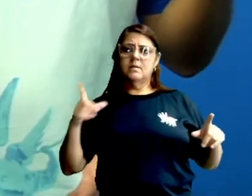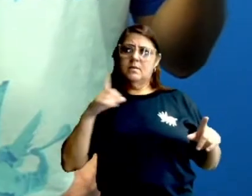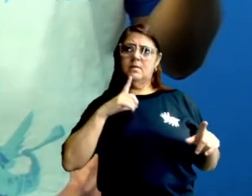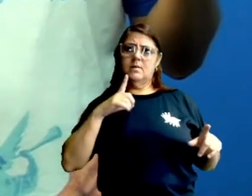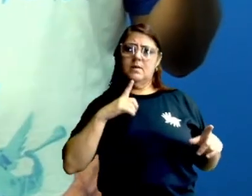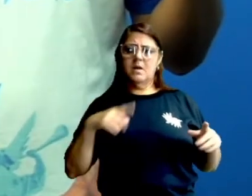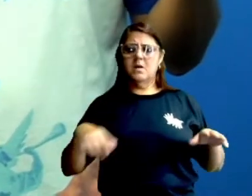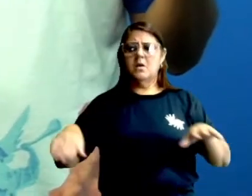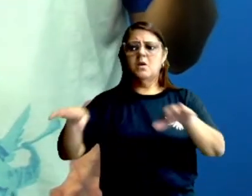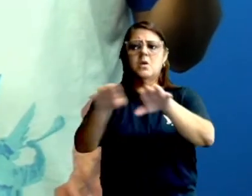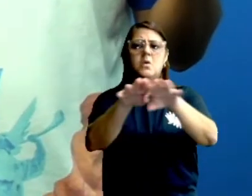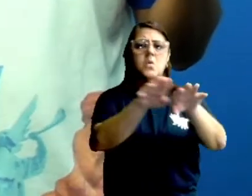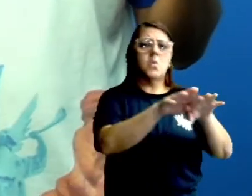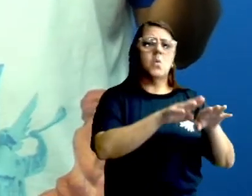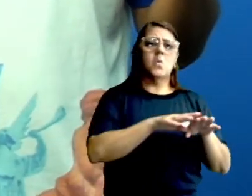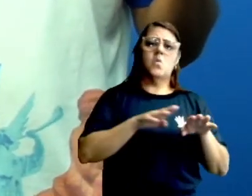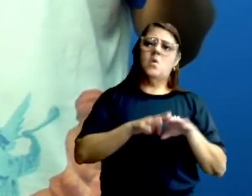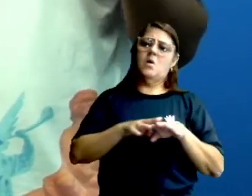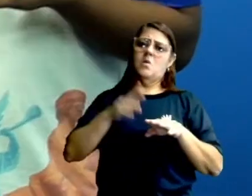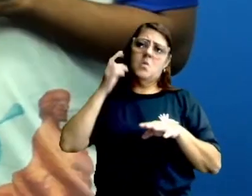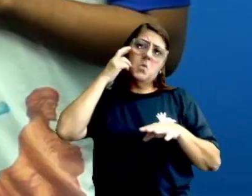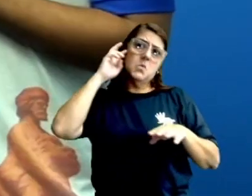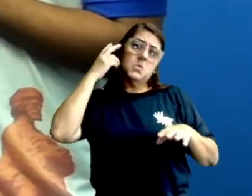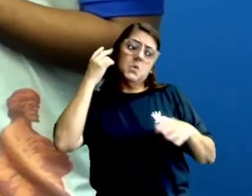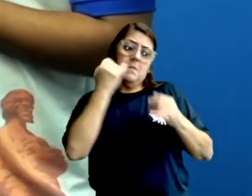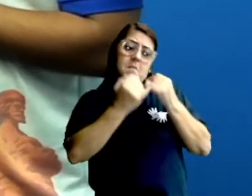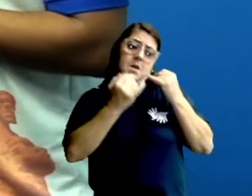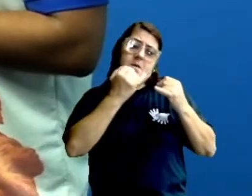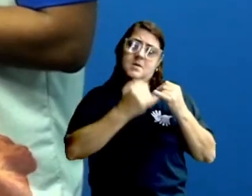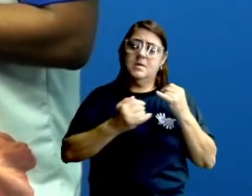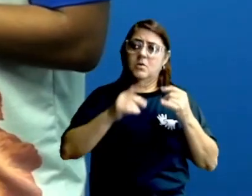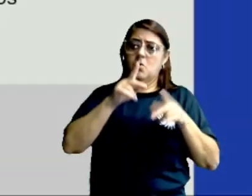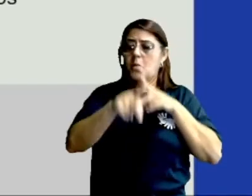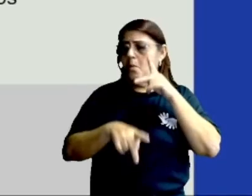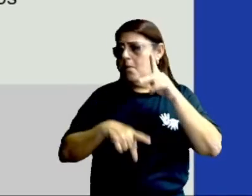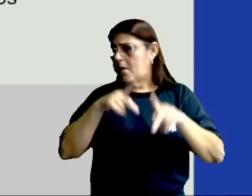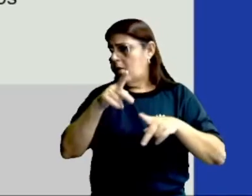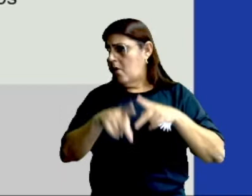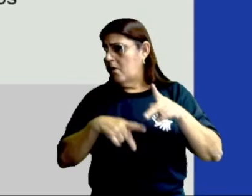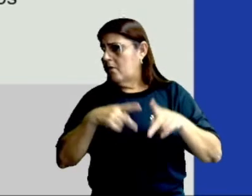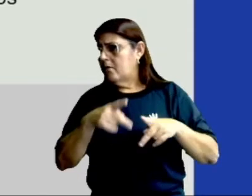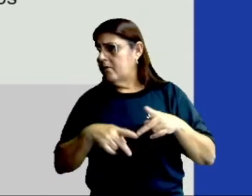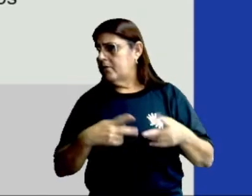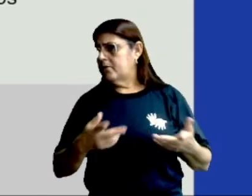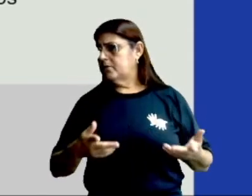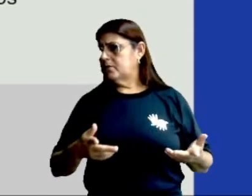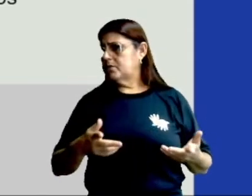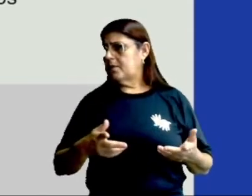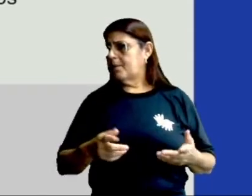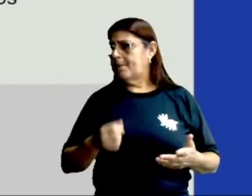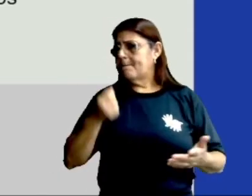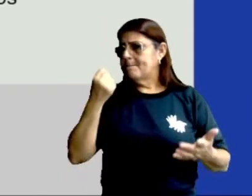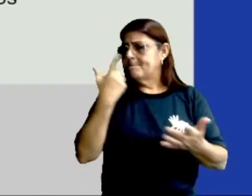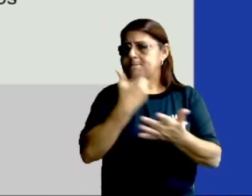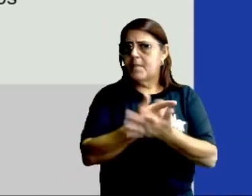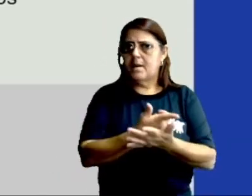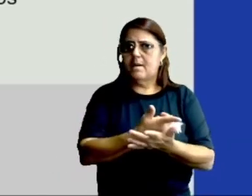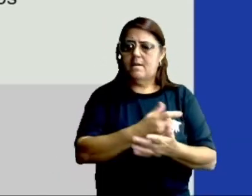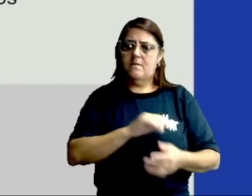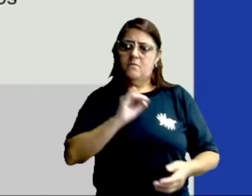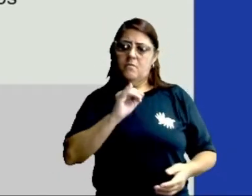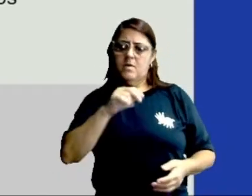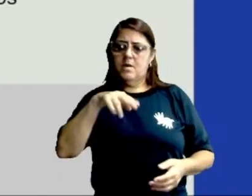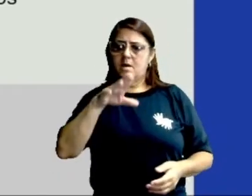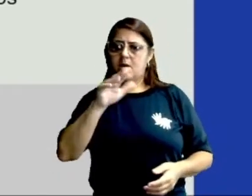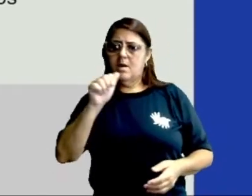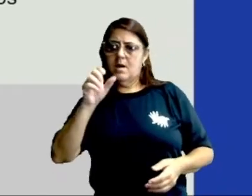ter semelhanças entre essas culturas, tá? Esses povos pagavam o imposto para os incas, né, na forma